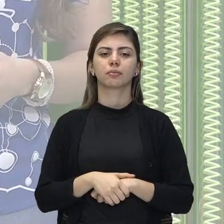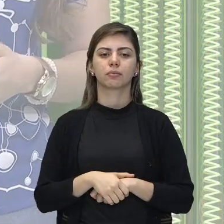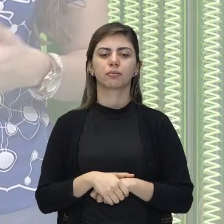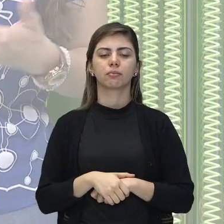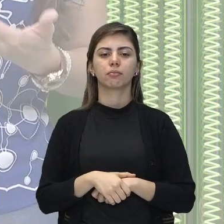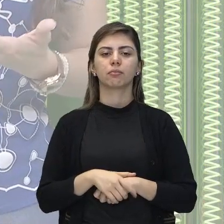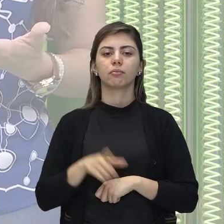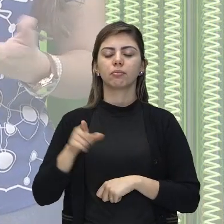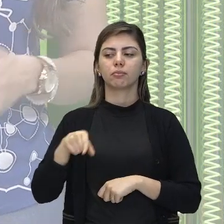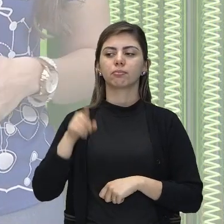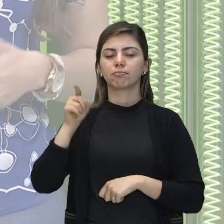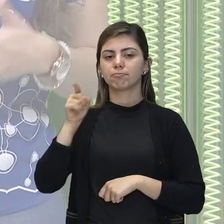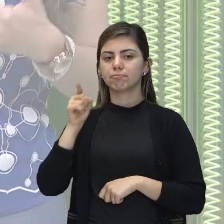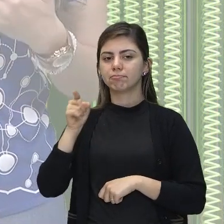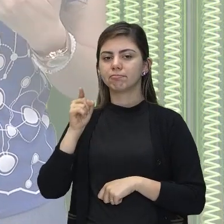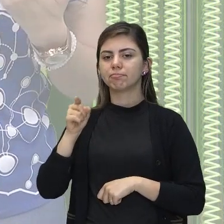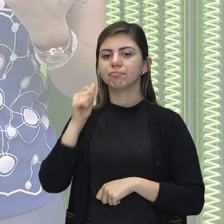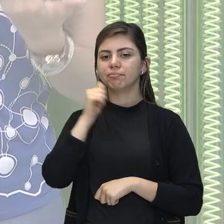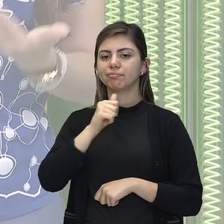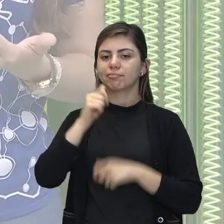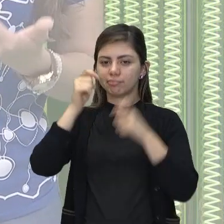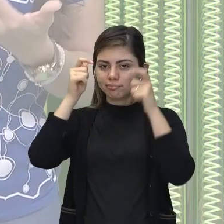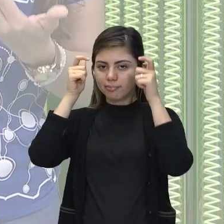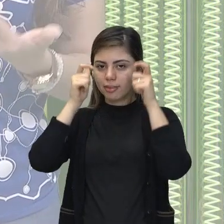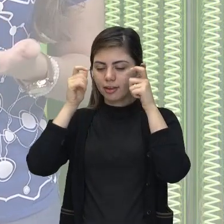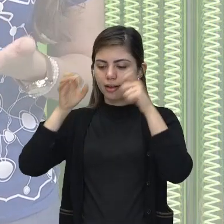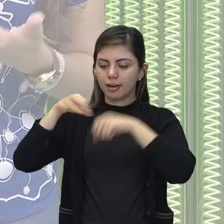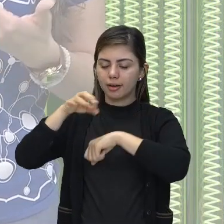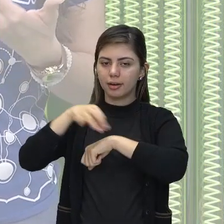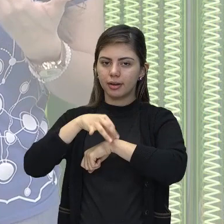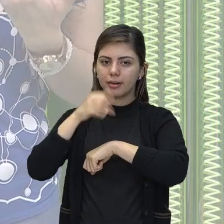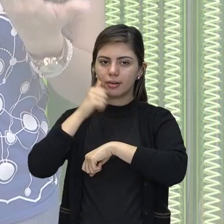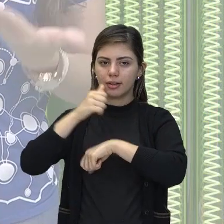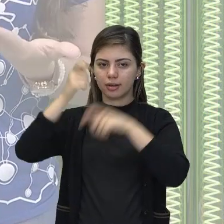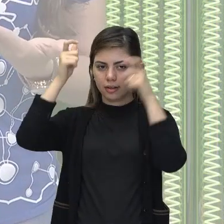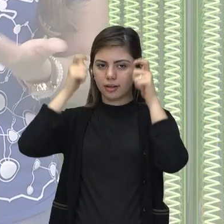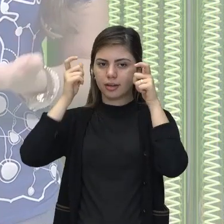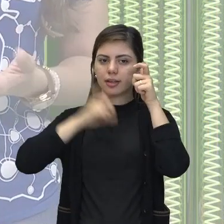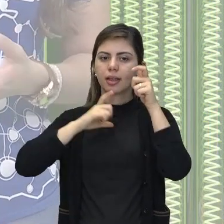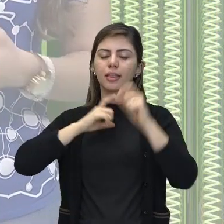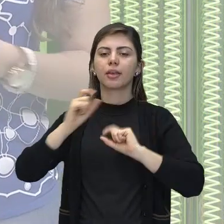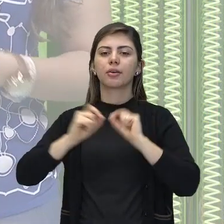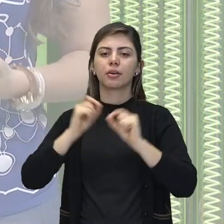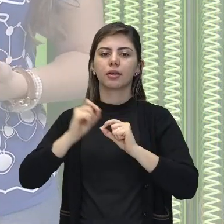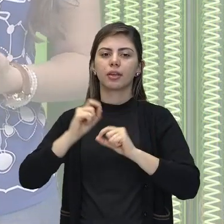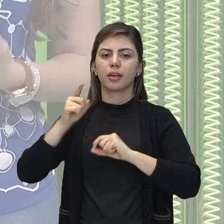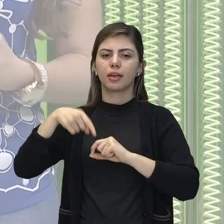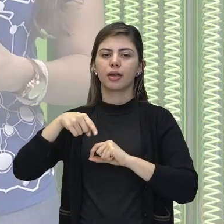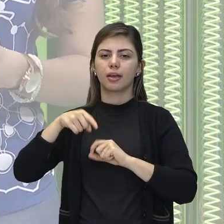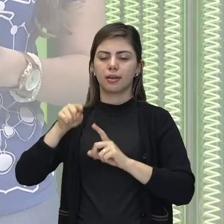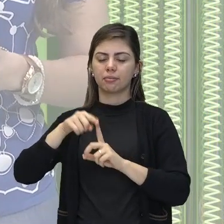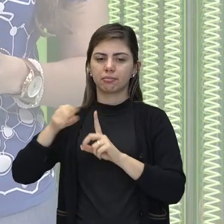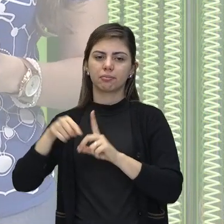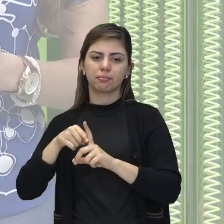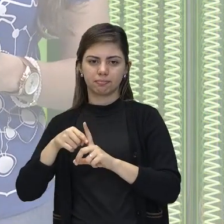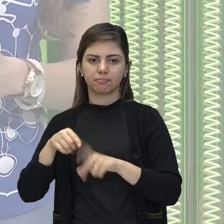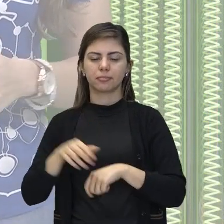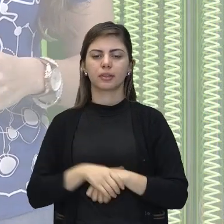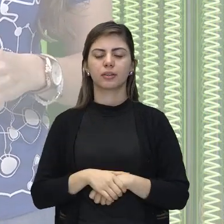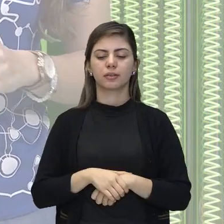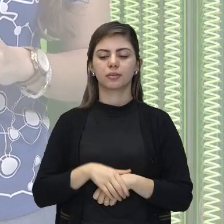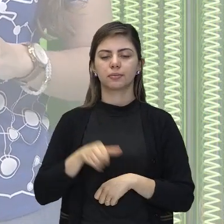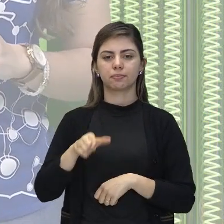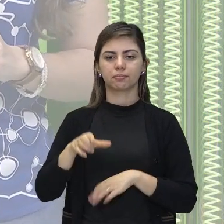fertilizar a rainha durante o chamado voo nupcial. Quando retornam à